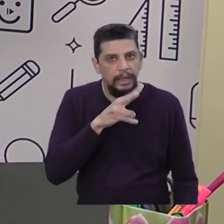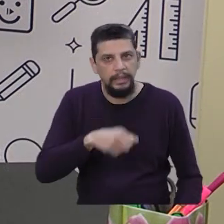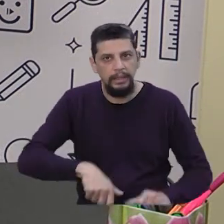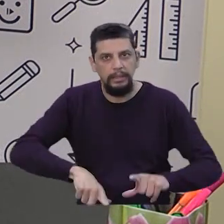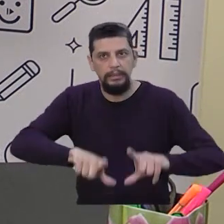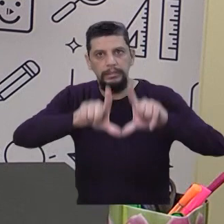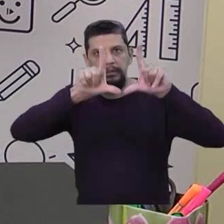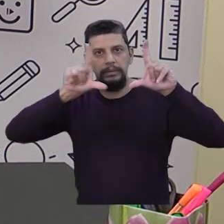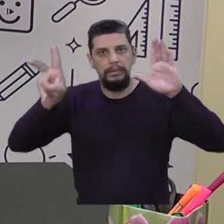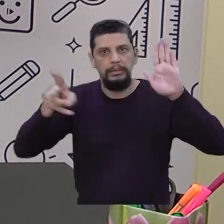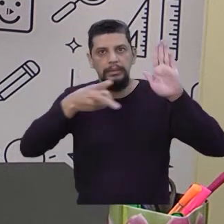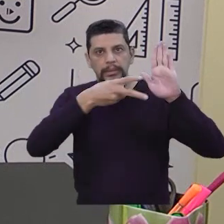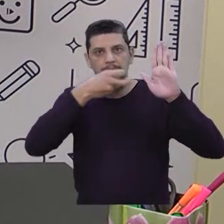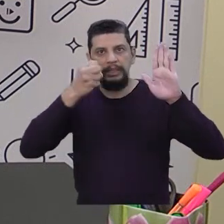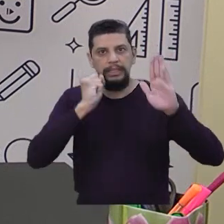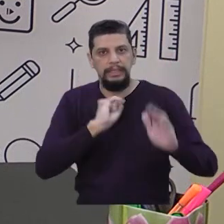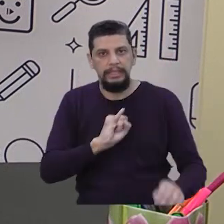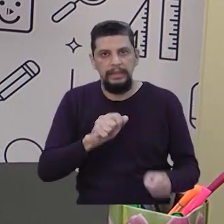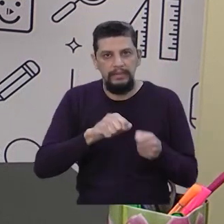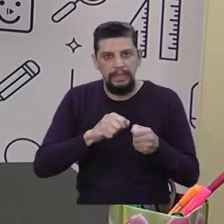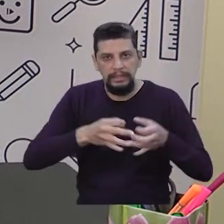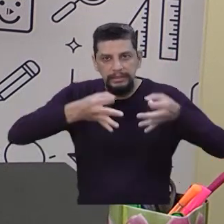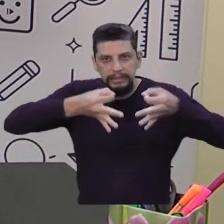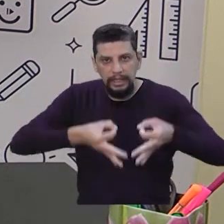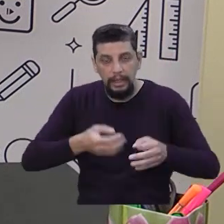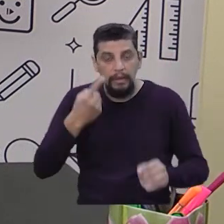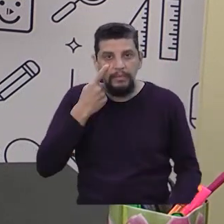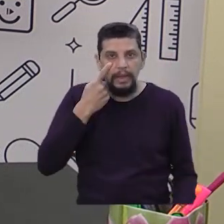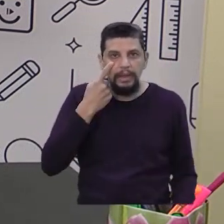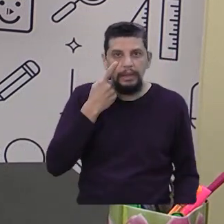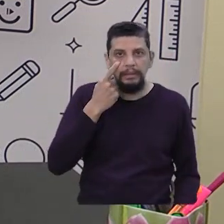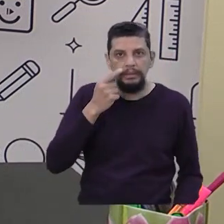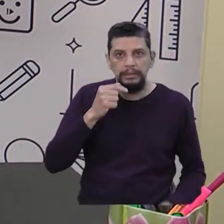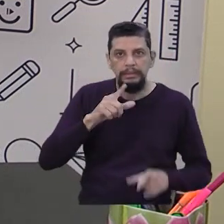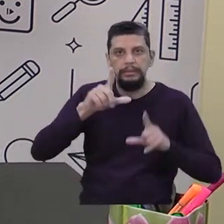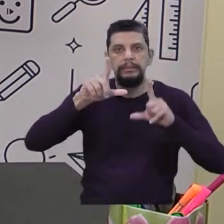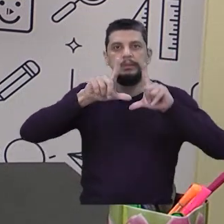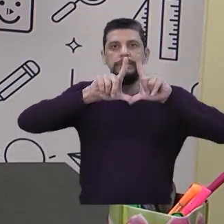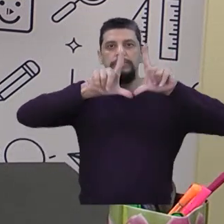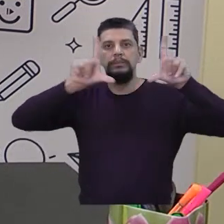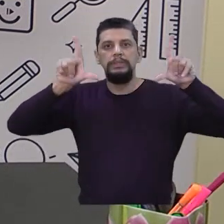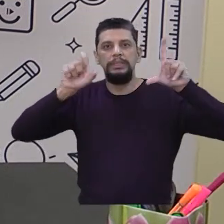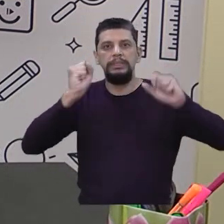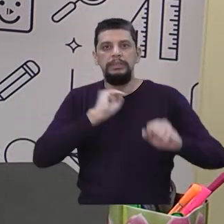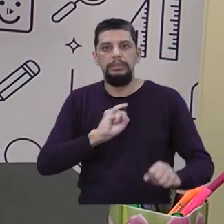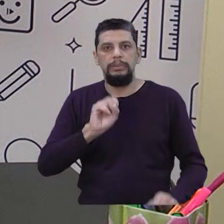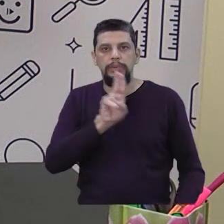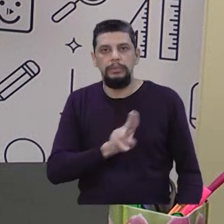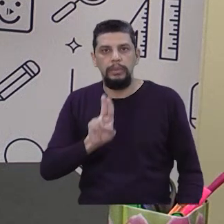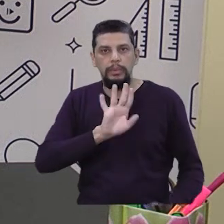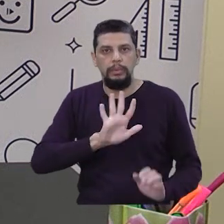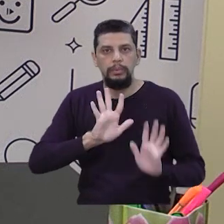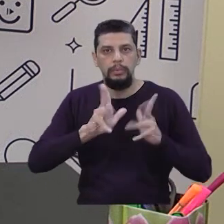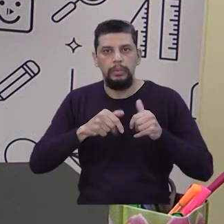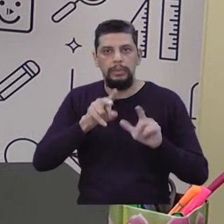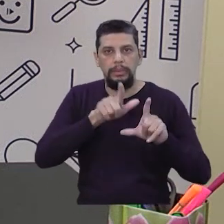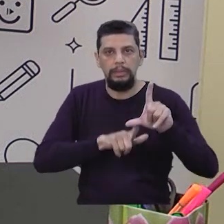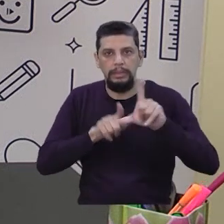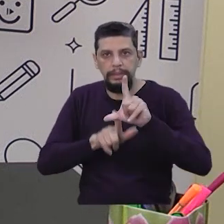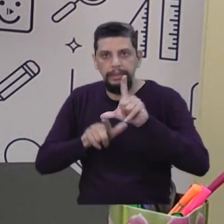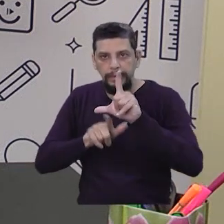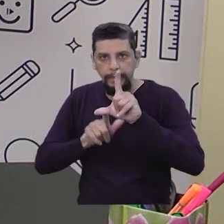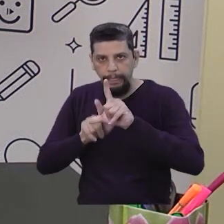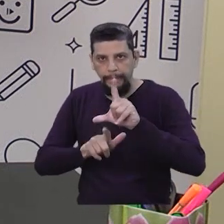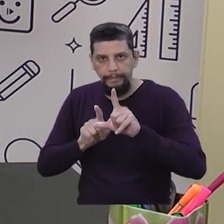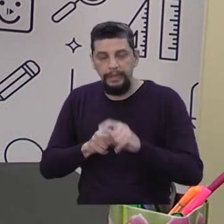na nossa tela agora se a gente fez certo. Vamos olhar ali na TV se a gente usou todas as letrinhas, essas seis letras